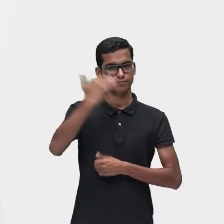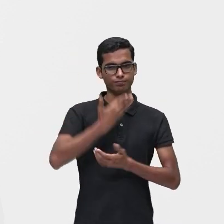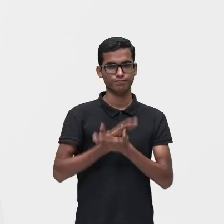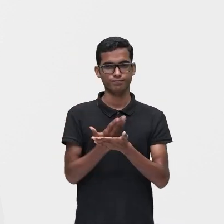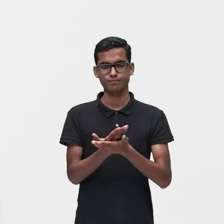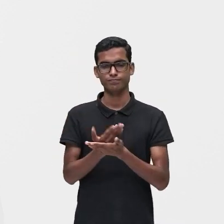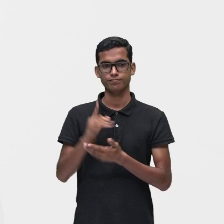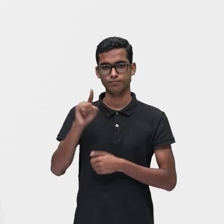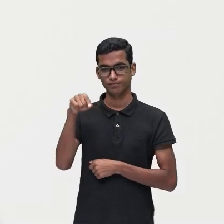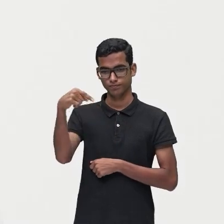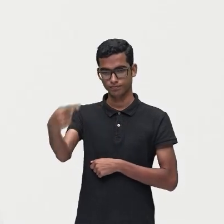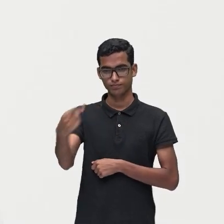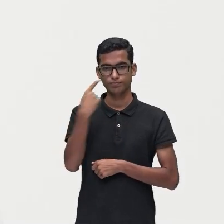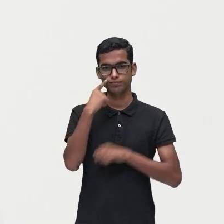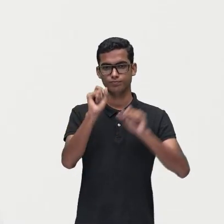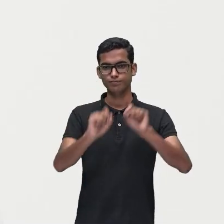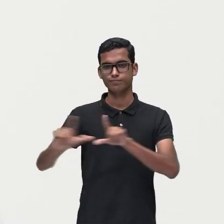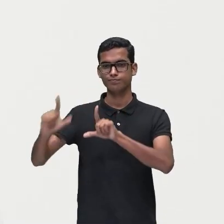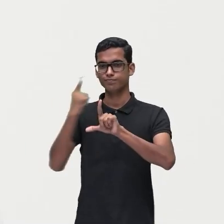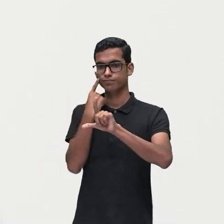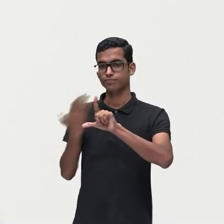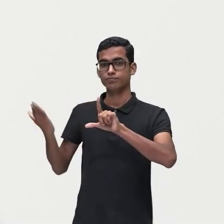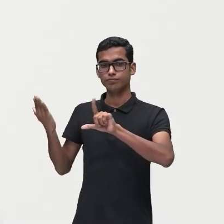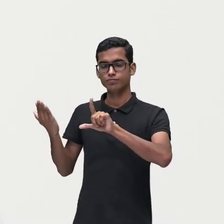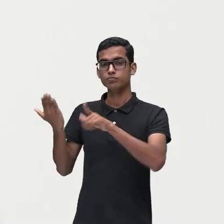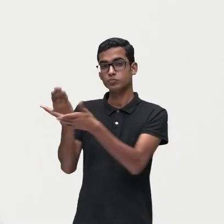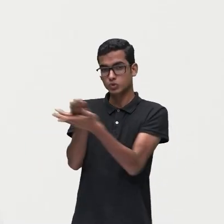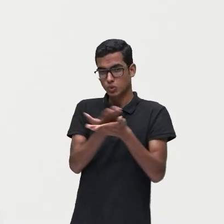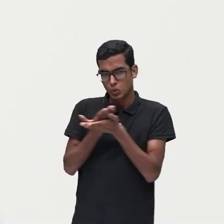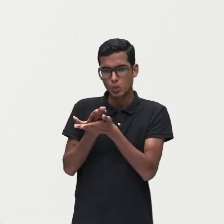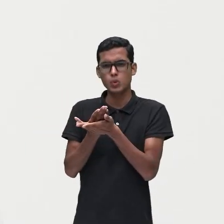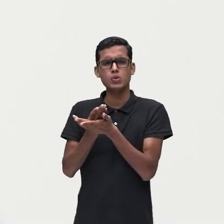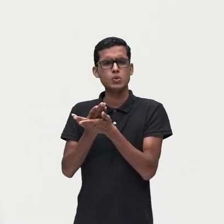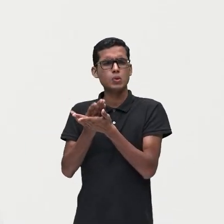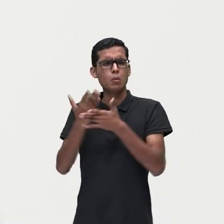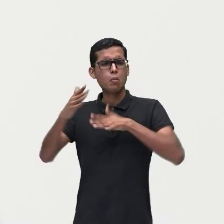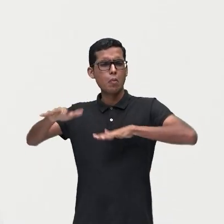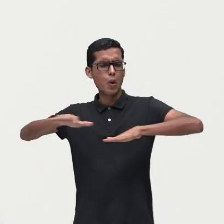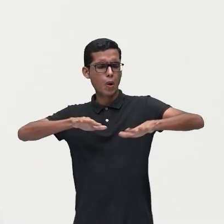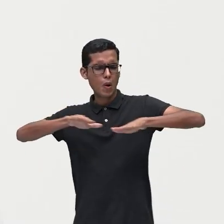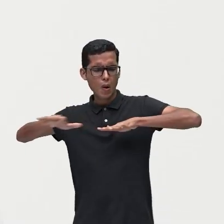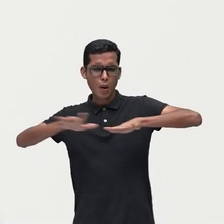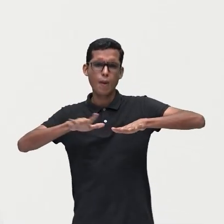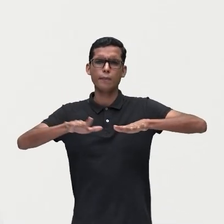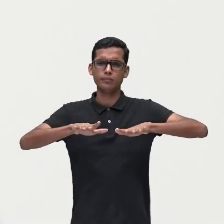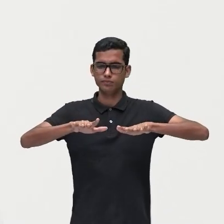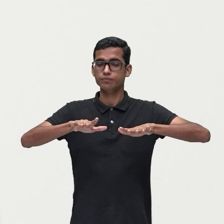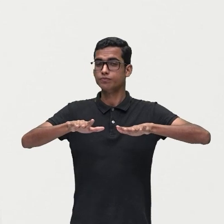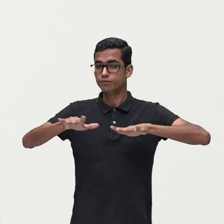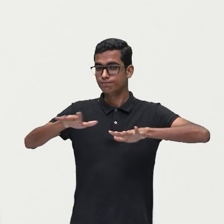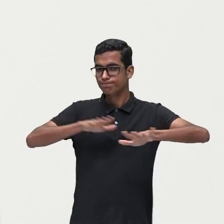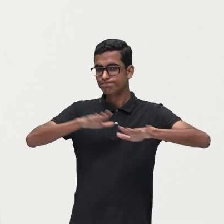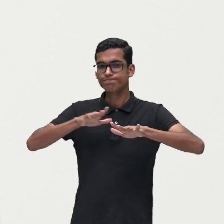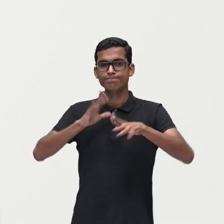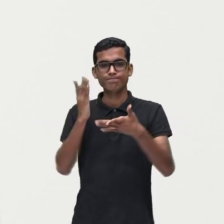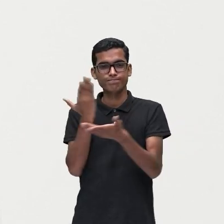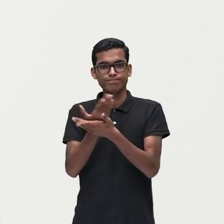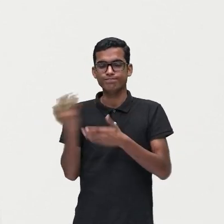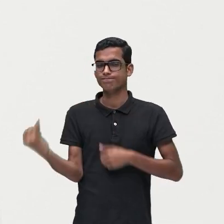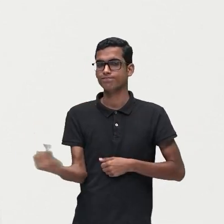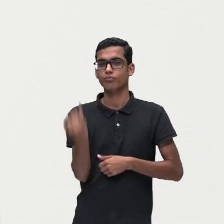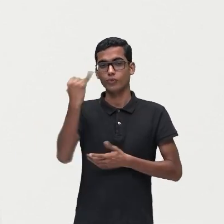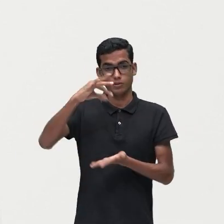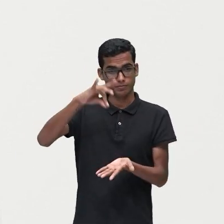nossa próxima cartela? Esses estudos de movimentos é um estudo de extrema